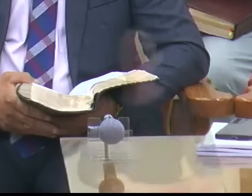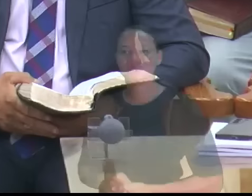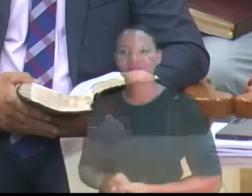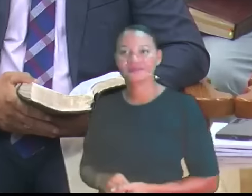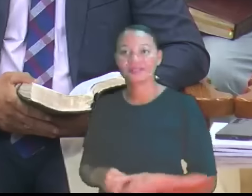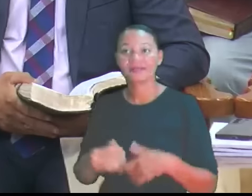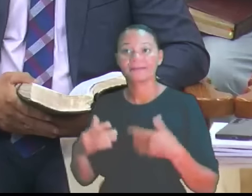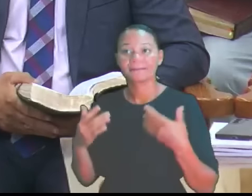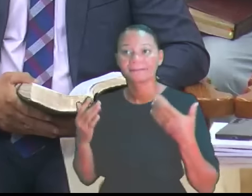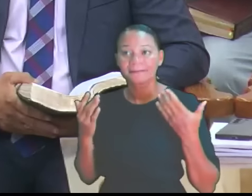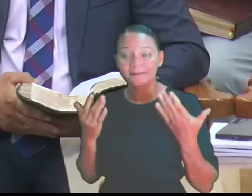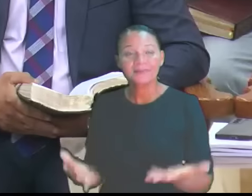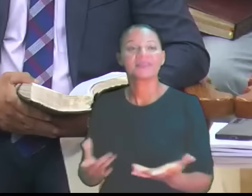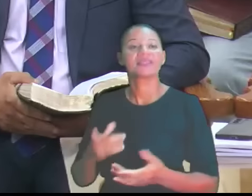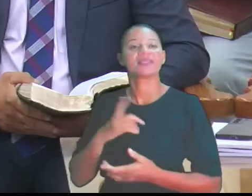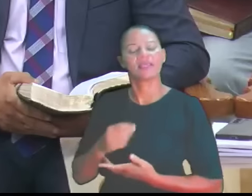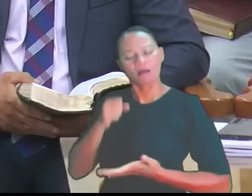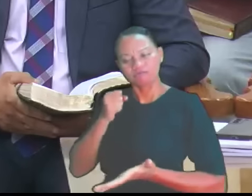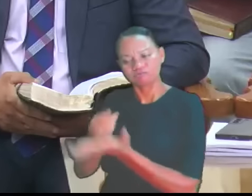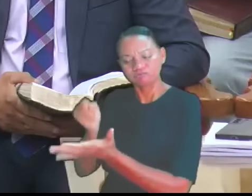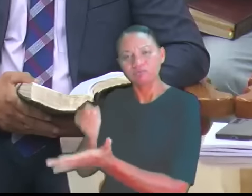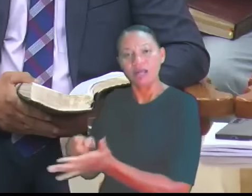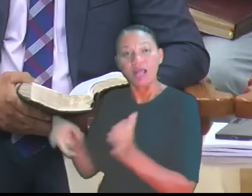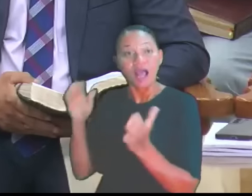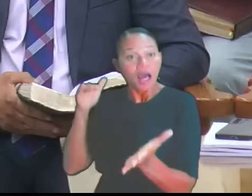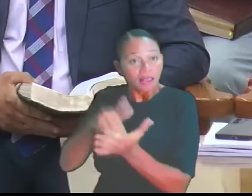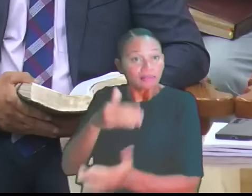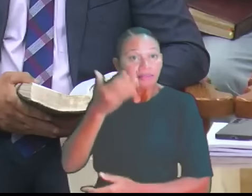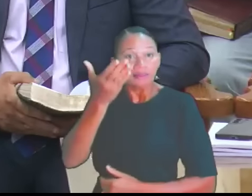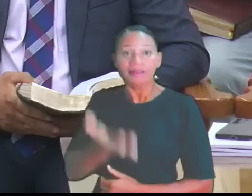Pelo contrário, ela está sustentando até você.